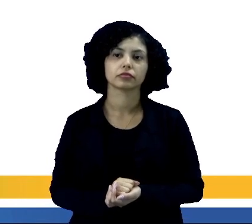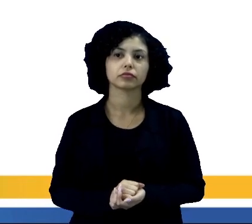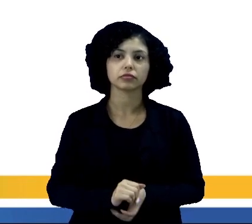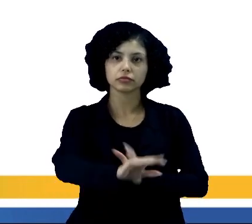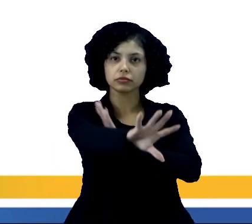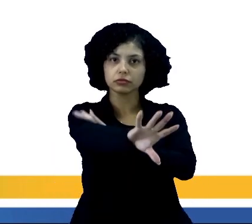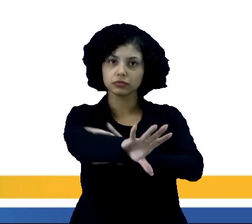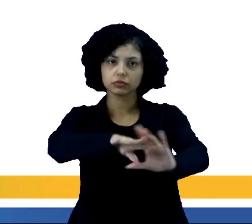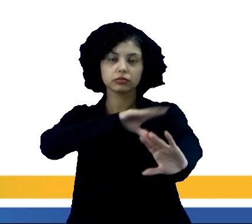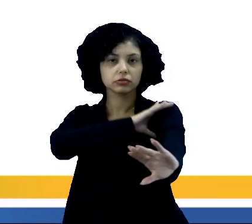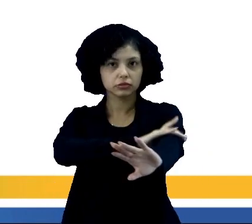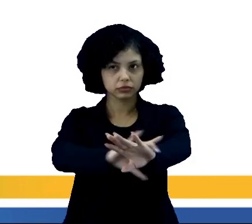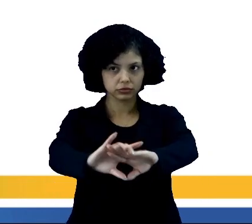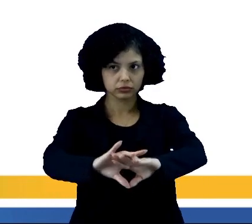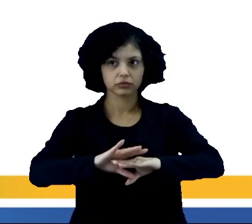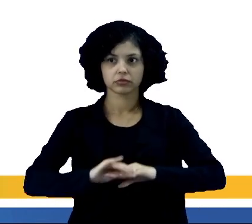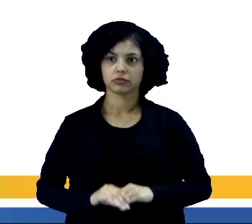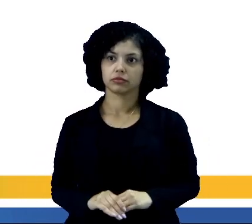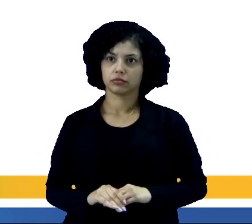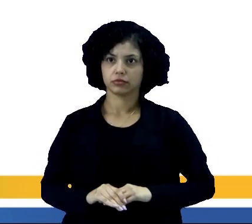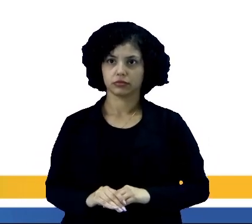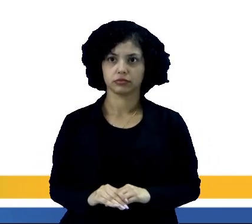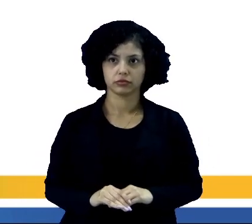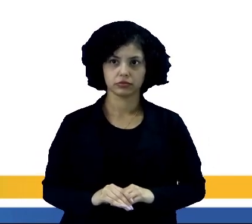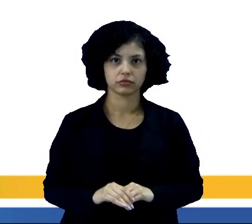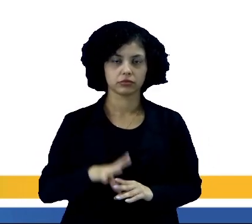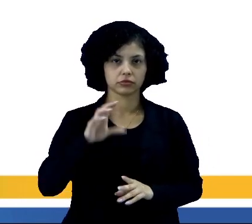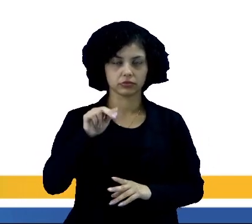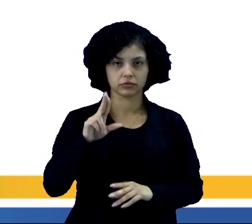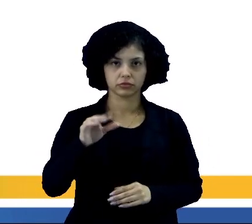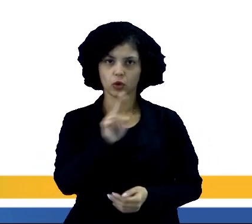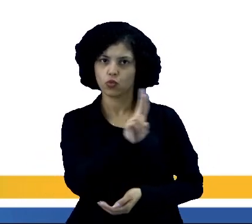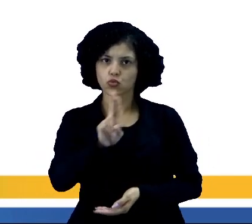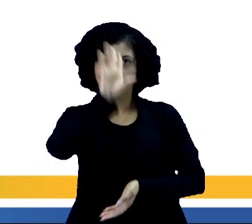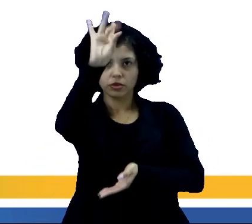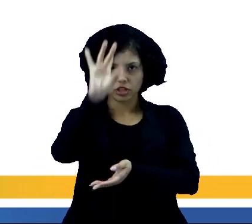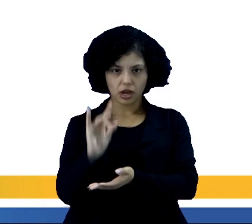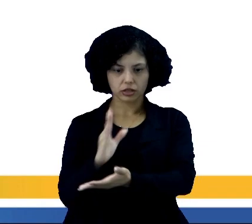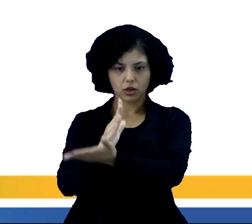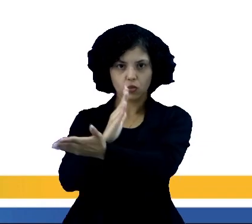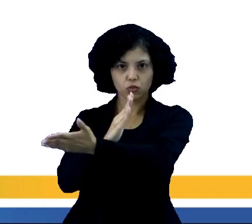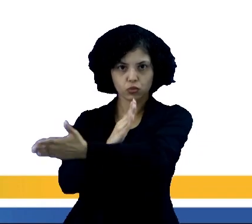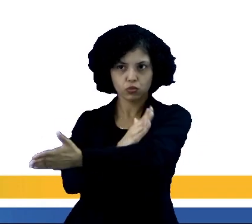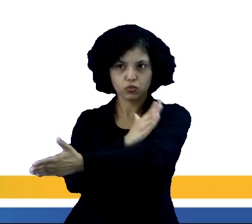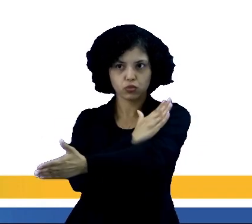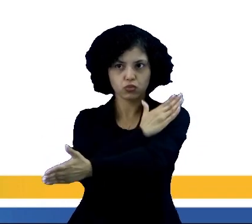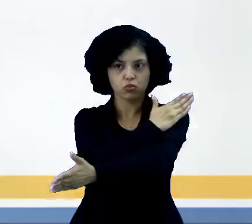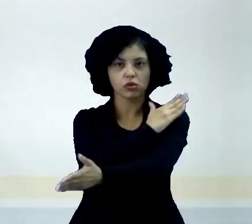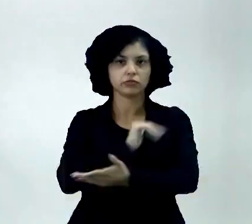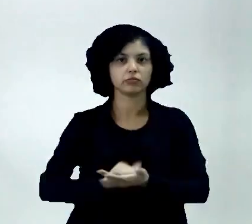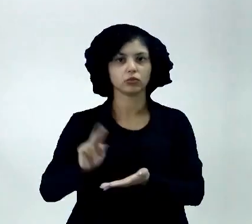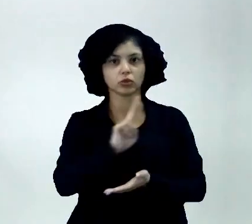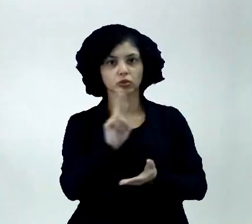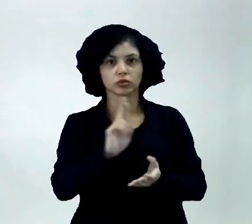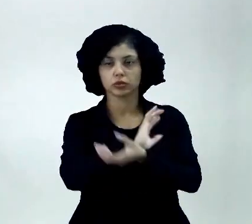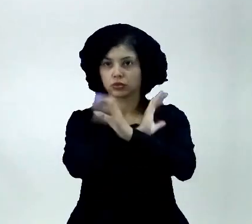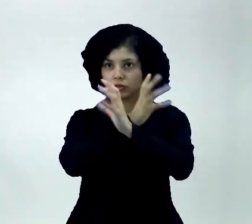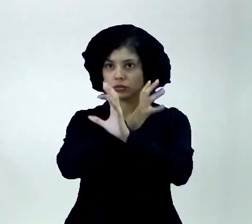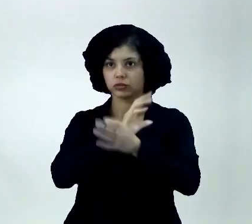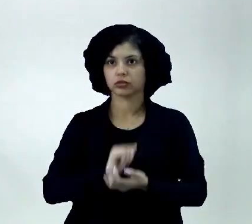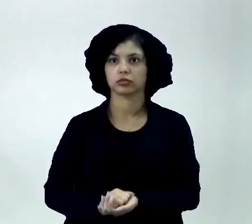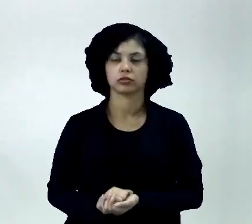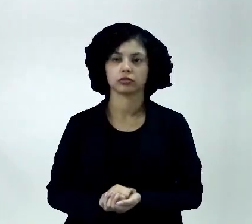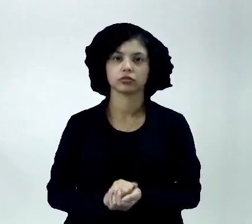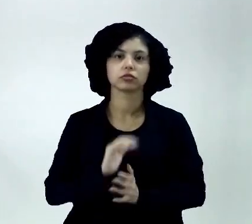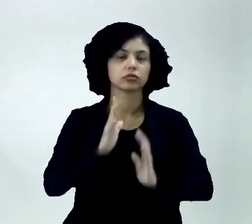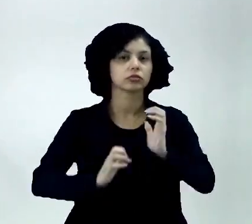os membros, temos aqui úmero, una, rádio, fêmur. Então, aqui, deixa eu até voltar que é para